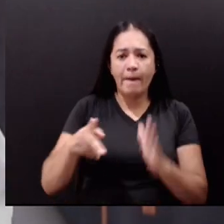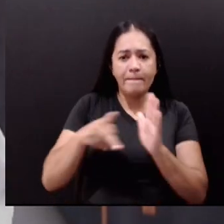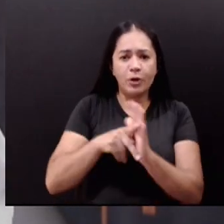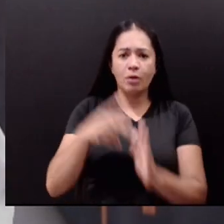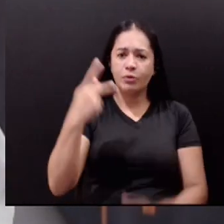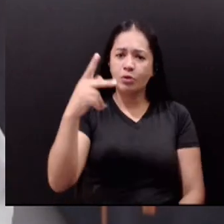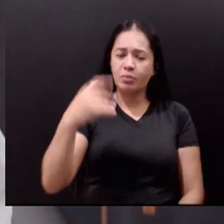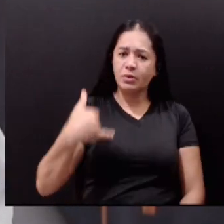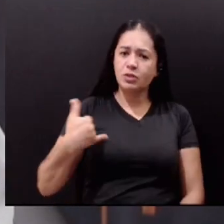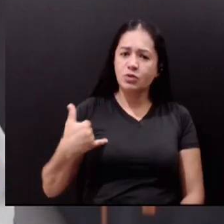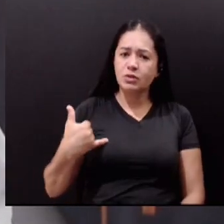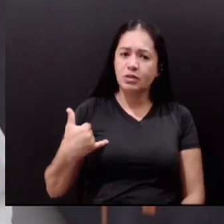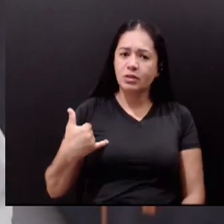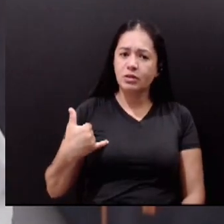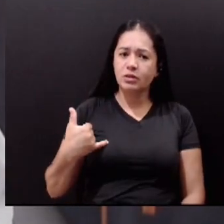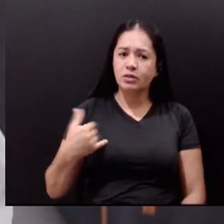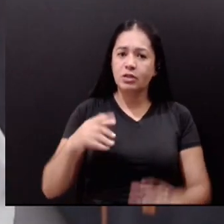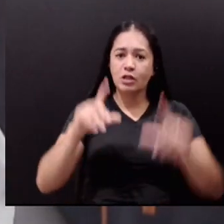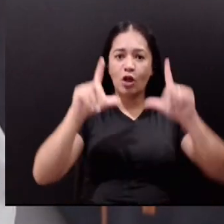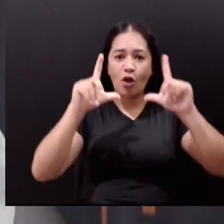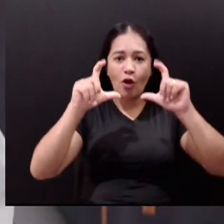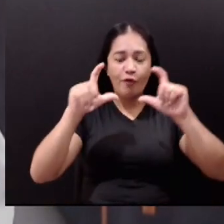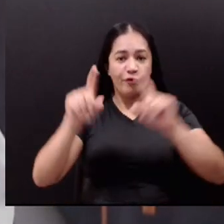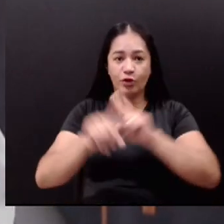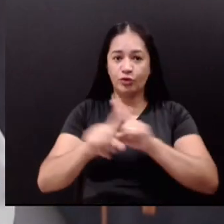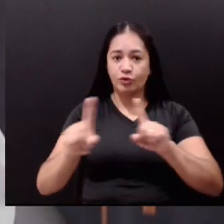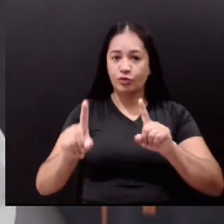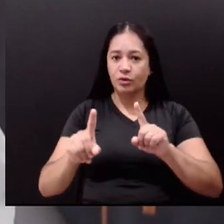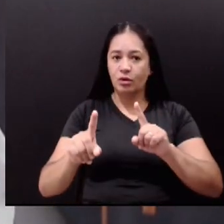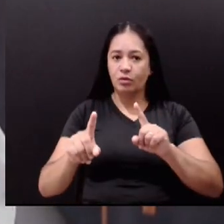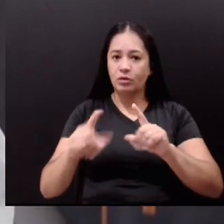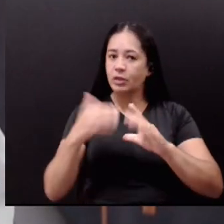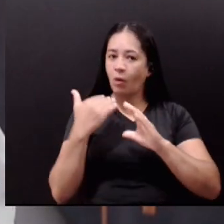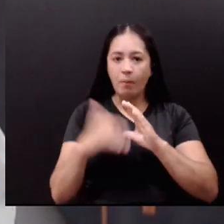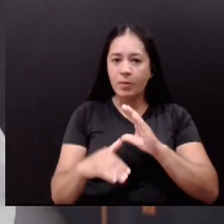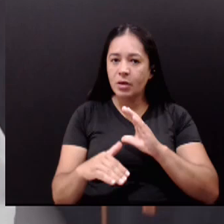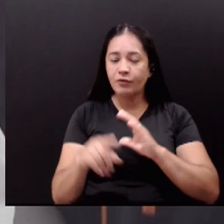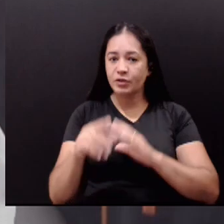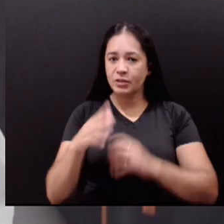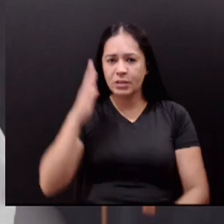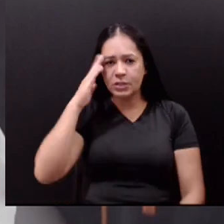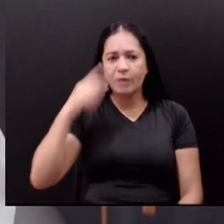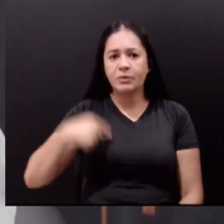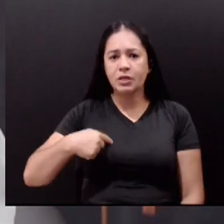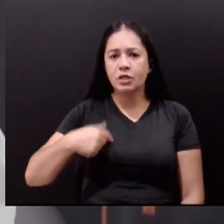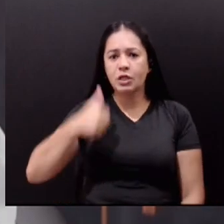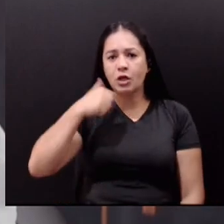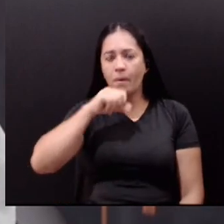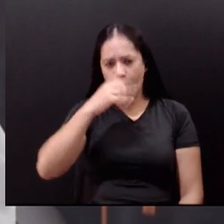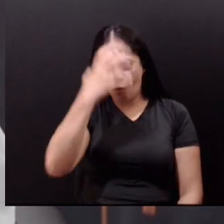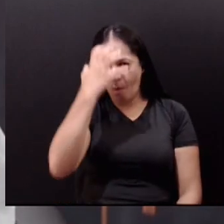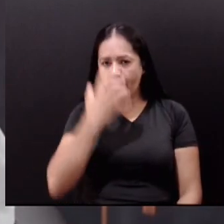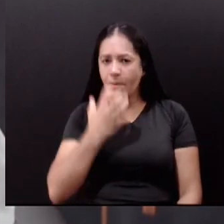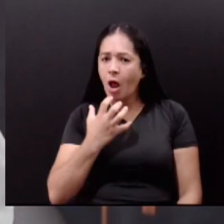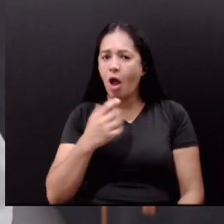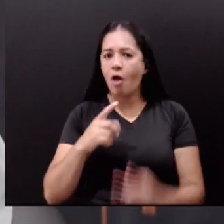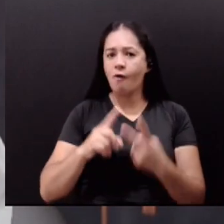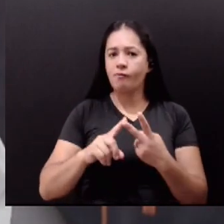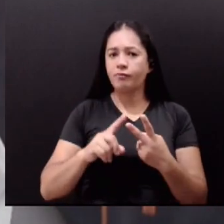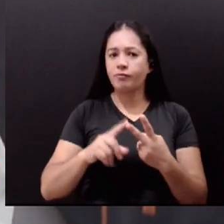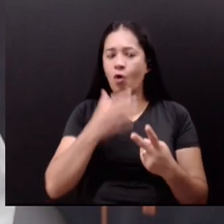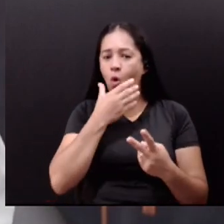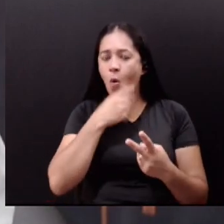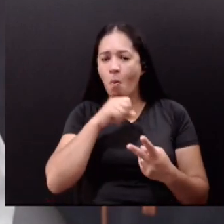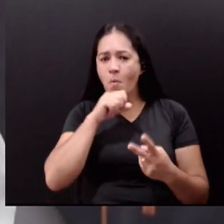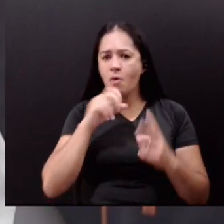mande foto, não se sinta ameaçado, você sabe que você tem uma mãe que é brava, um pai que é valente, uma questão emocional